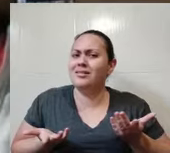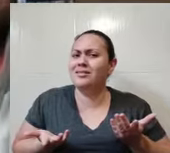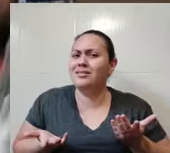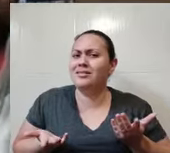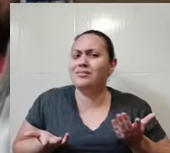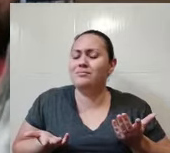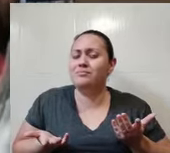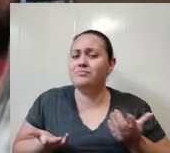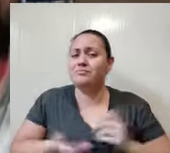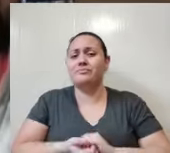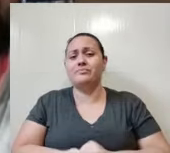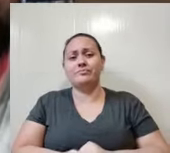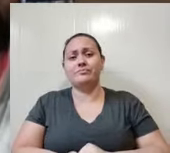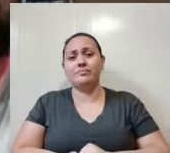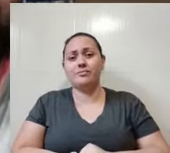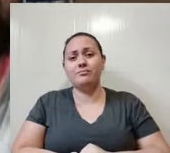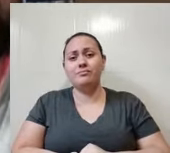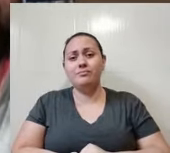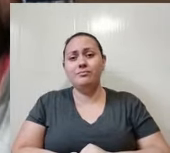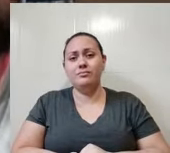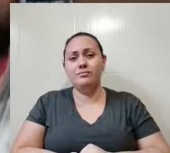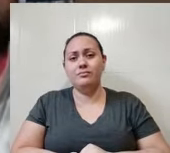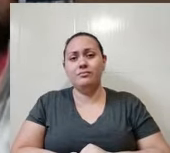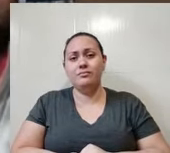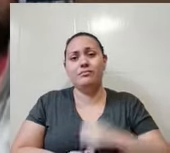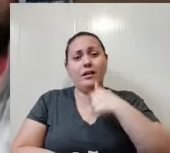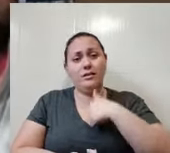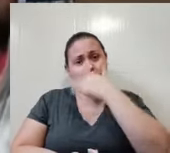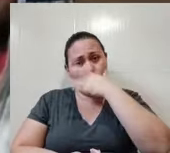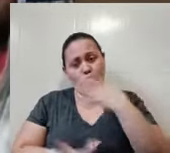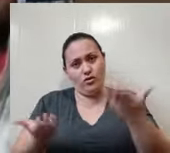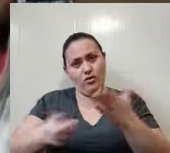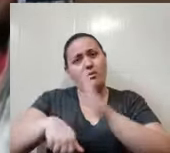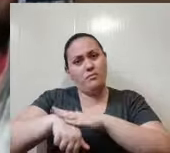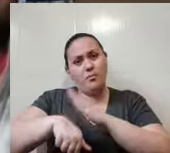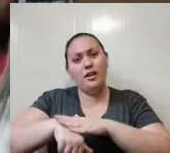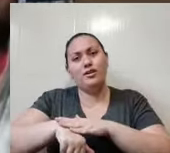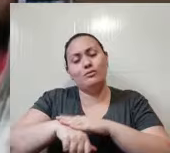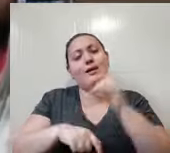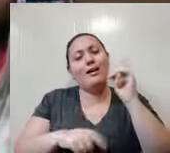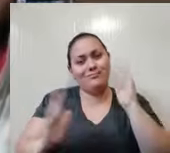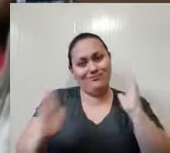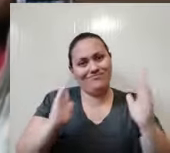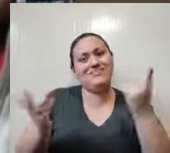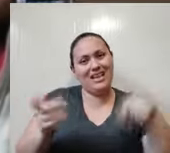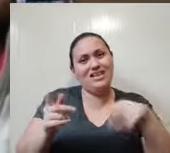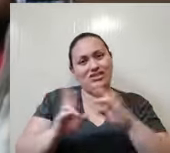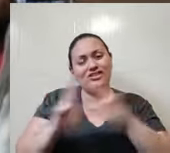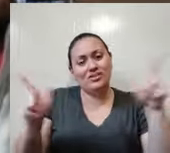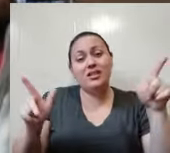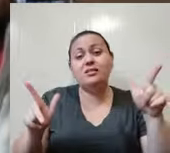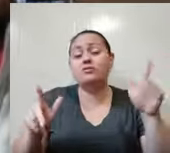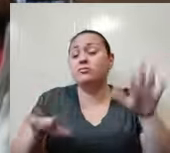mim é outro? Como assim? Né? E eu acho que nesse momento em que as coisas ficam também